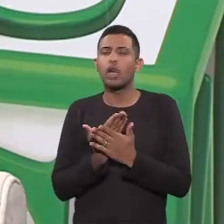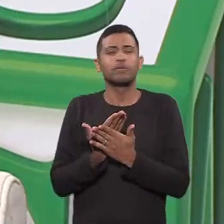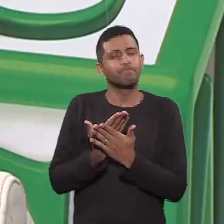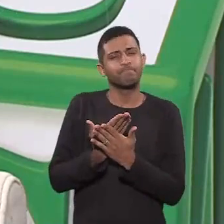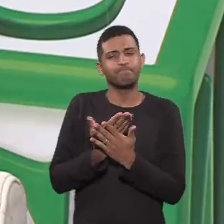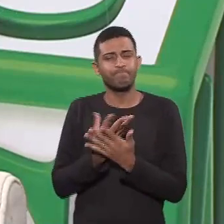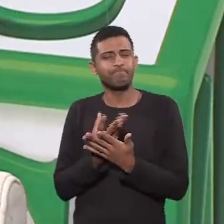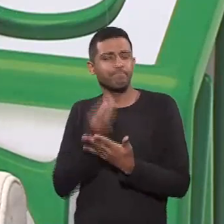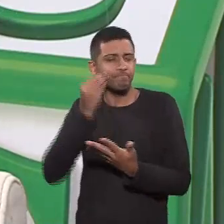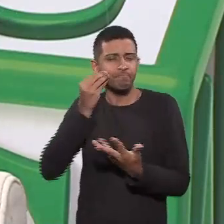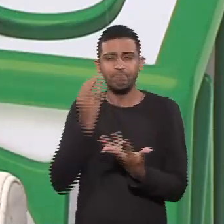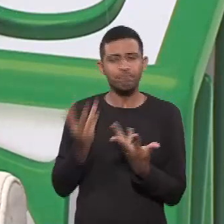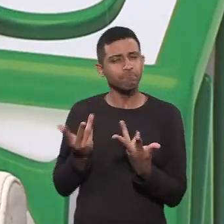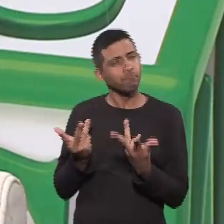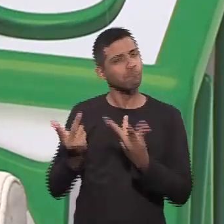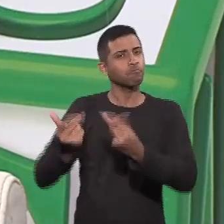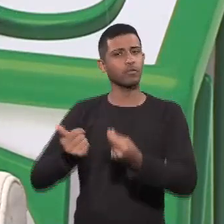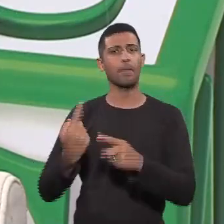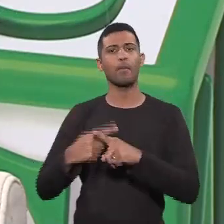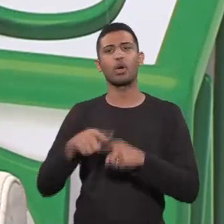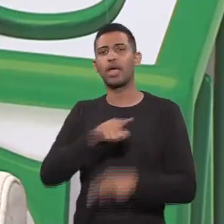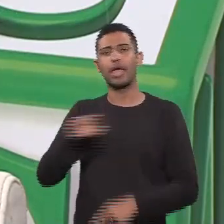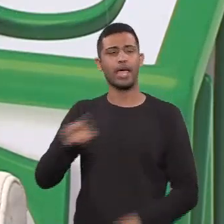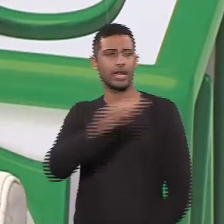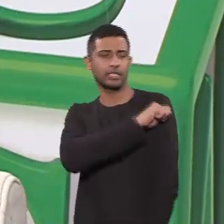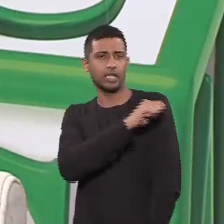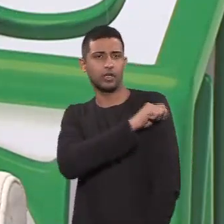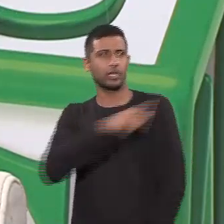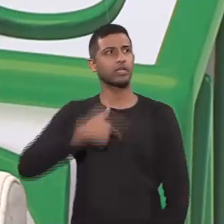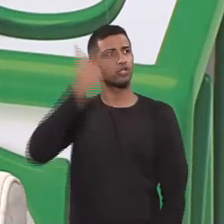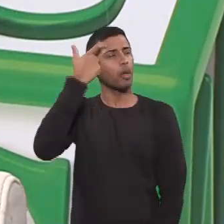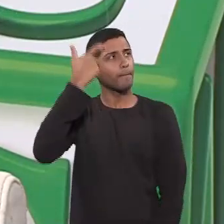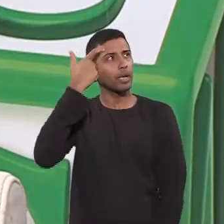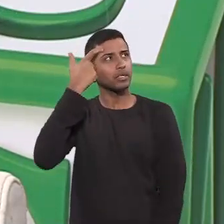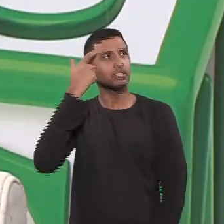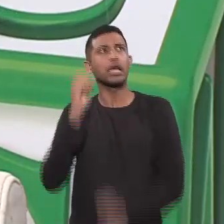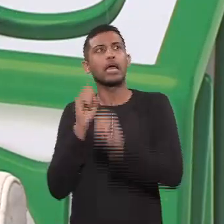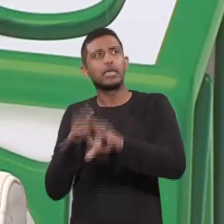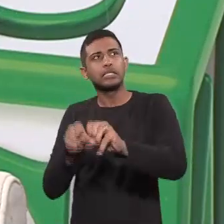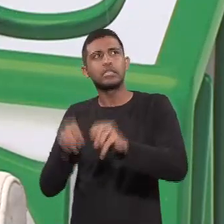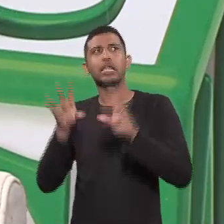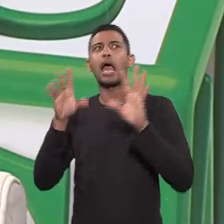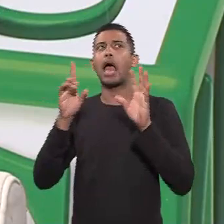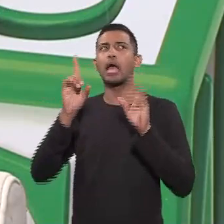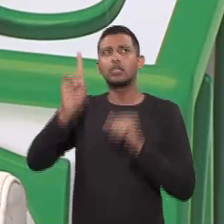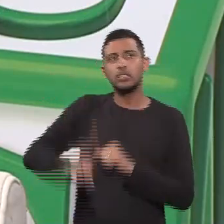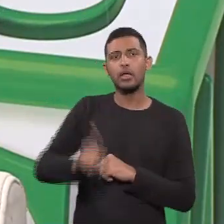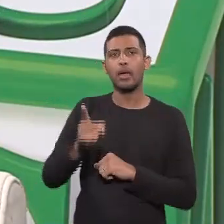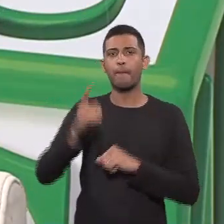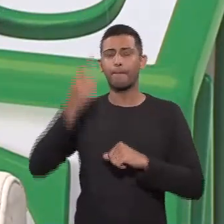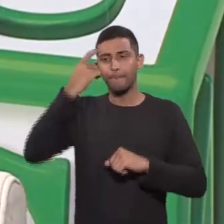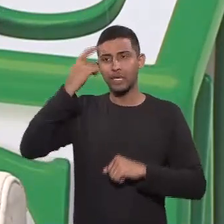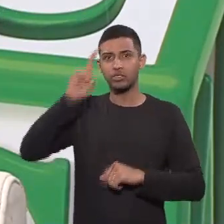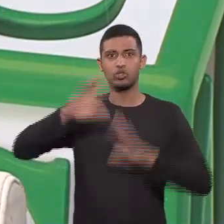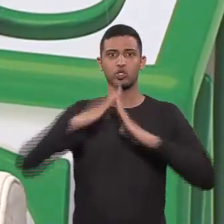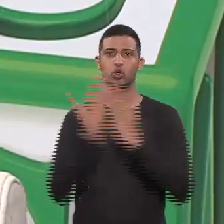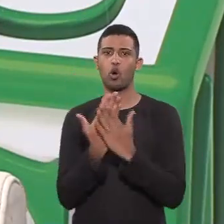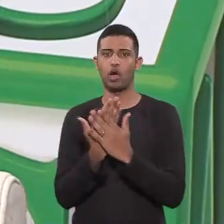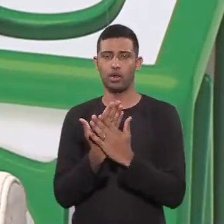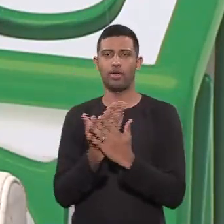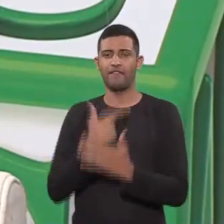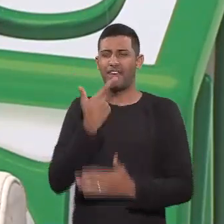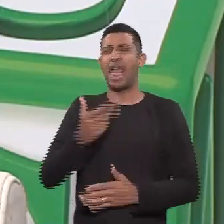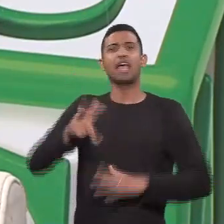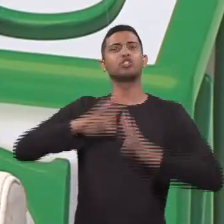segrega, de uma certa forma, porque os alunos, as pessoas, quando pensam em educação especial, pensam na escola, não pensam numa escola